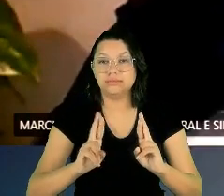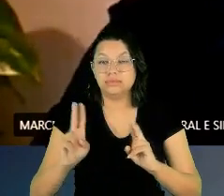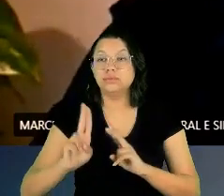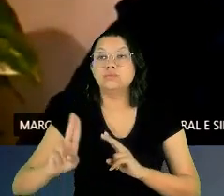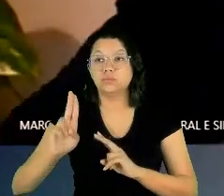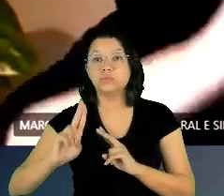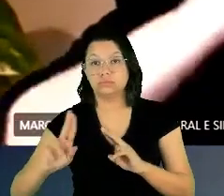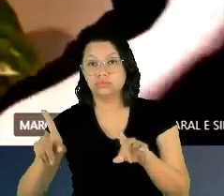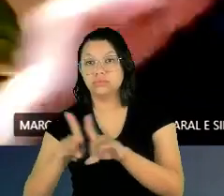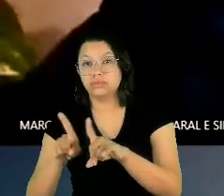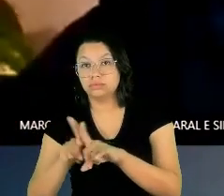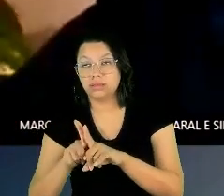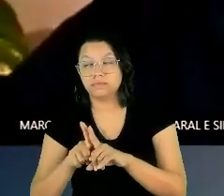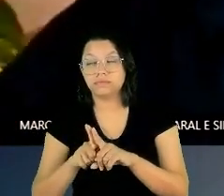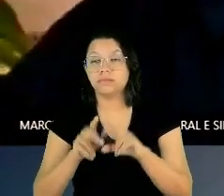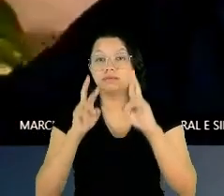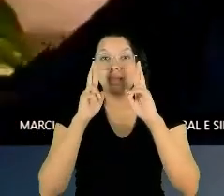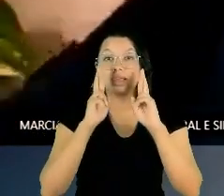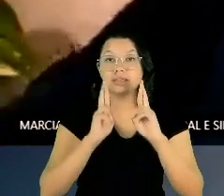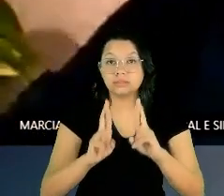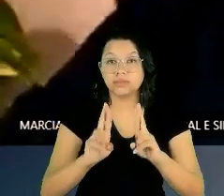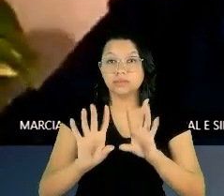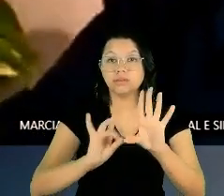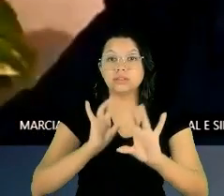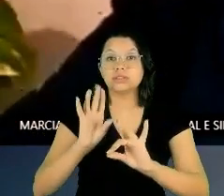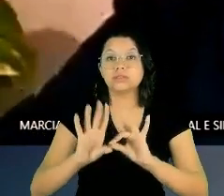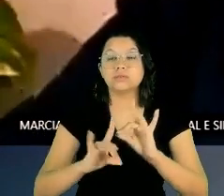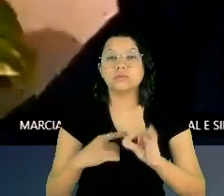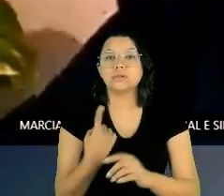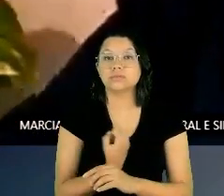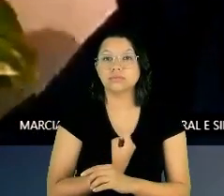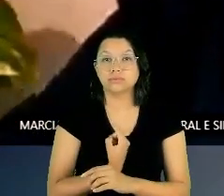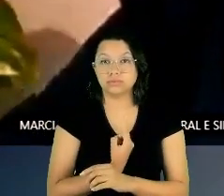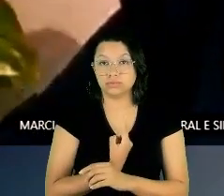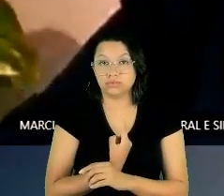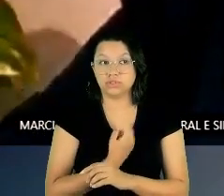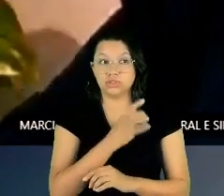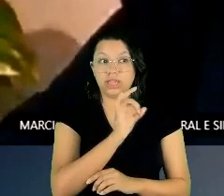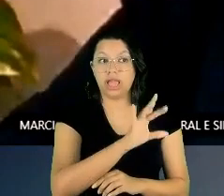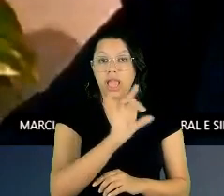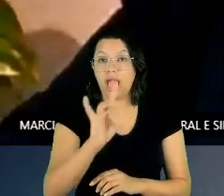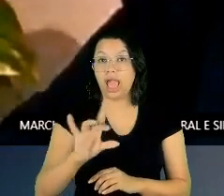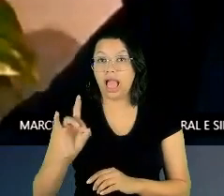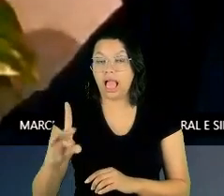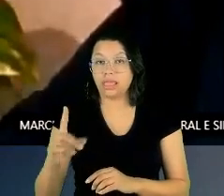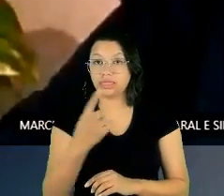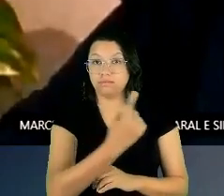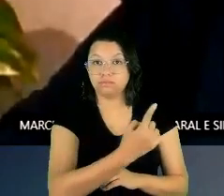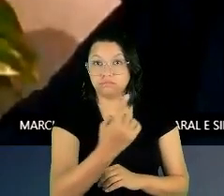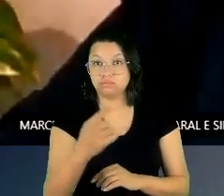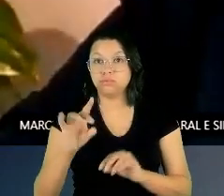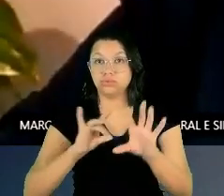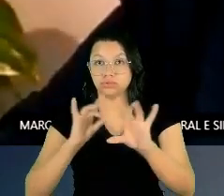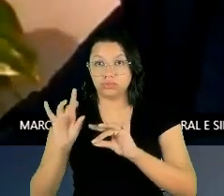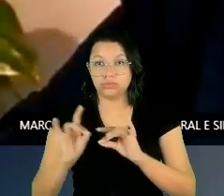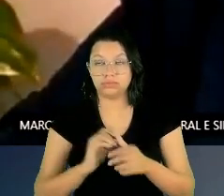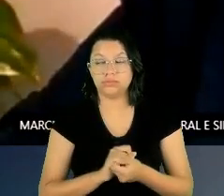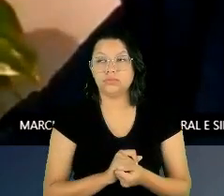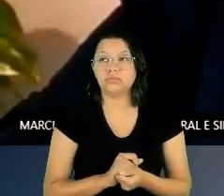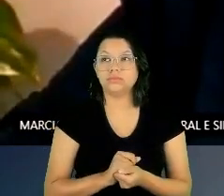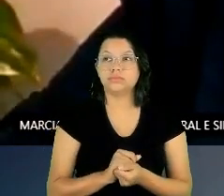fundamentais do liberalismo e do utilitarismo, que também é um filho do liberalismo, é o respeito às preferências individuais. Aí, por